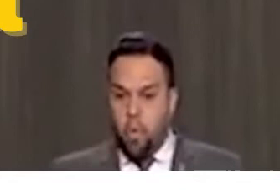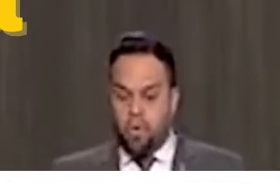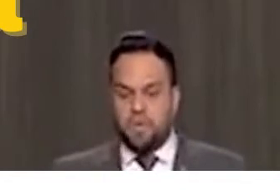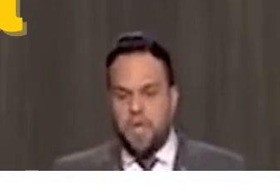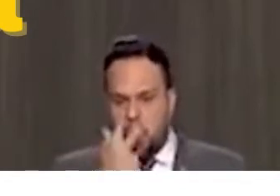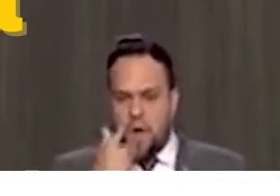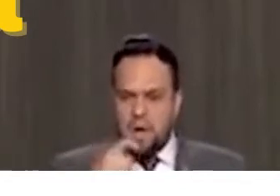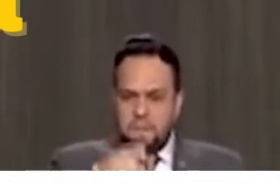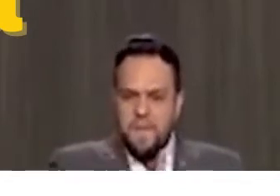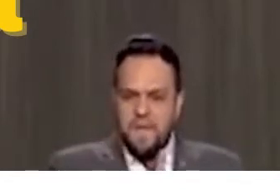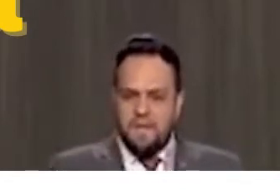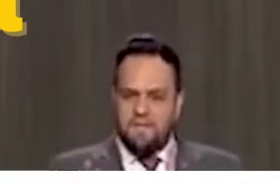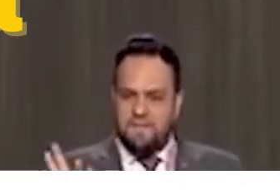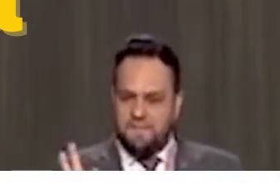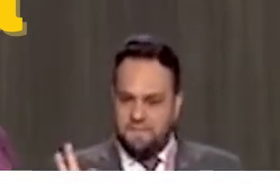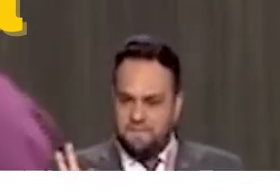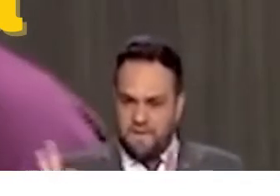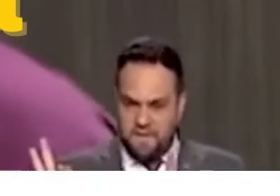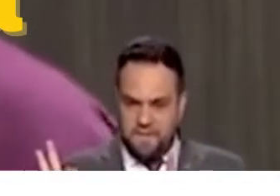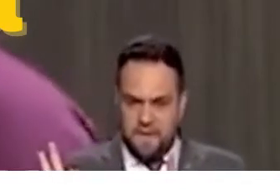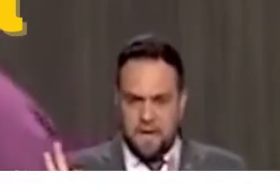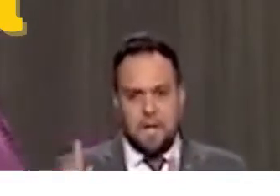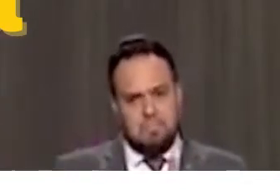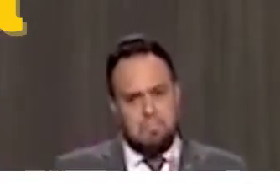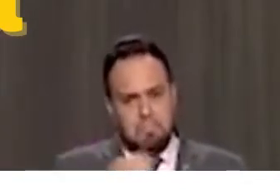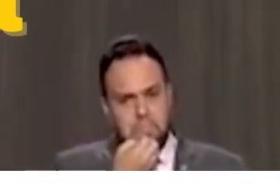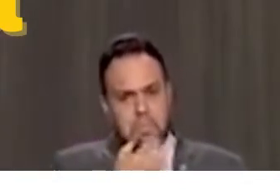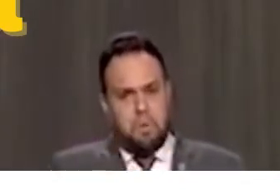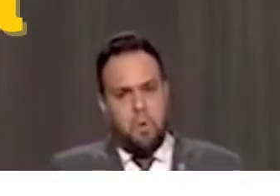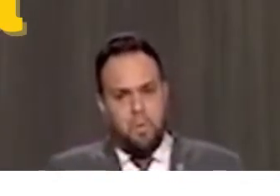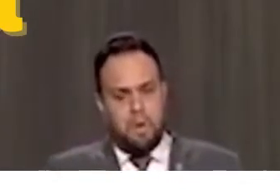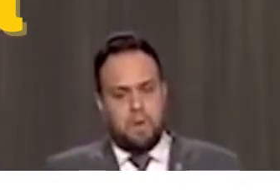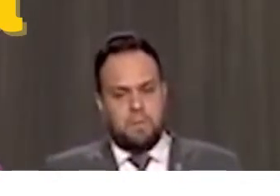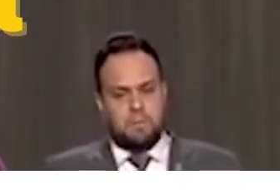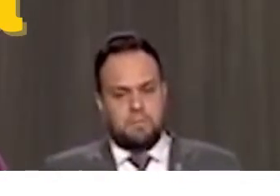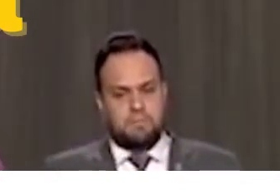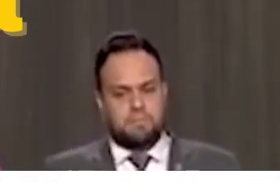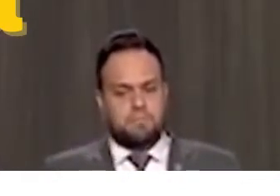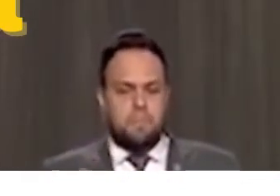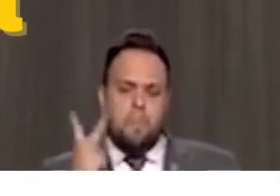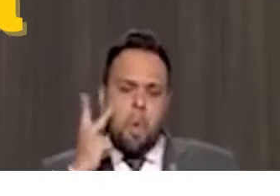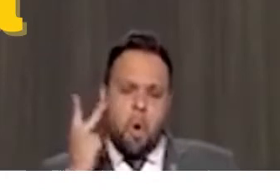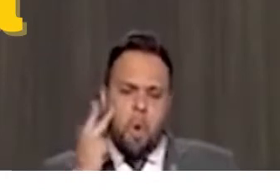bastante interessante para o Brasil. Continua normal.